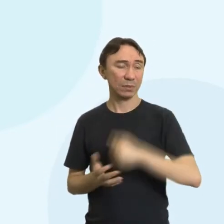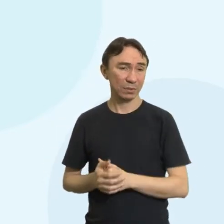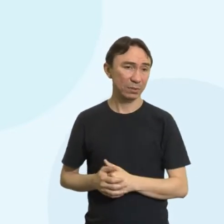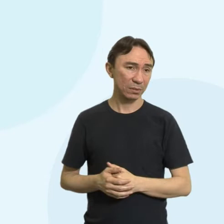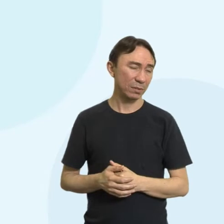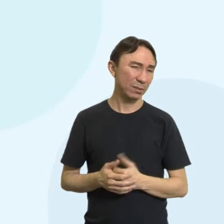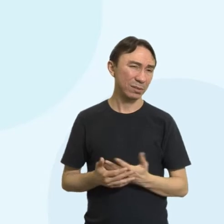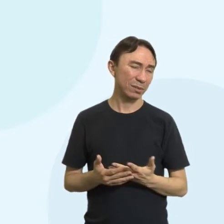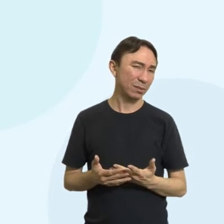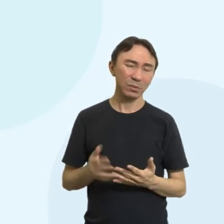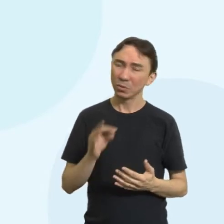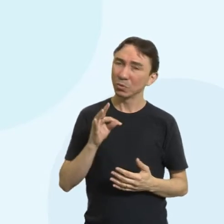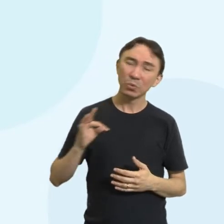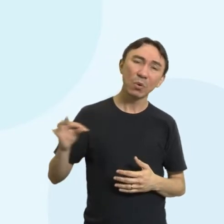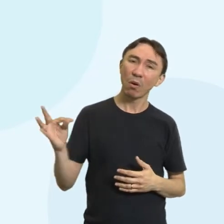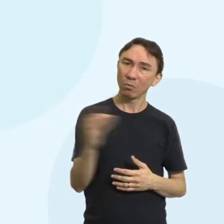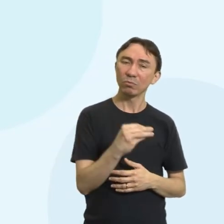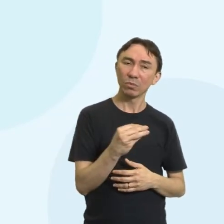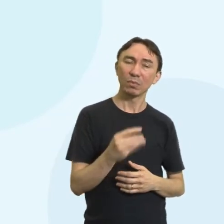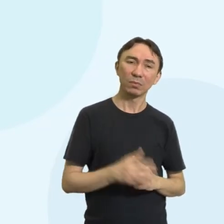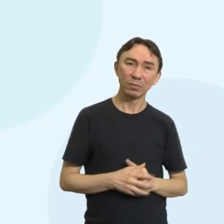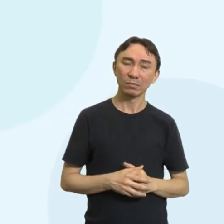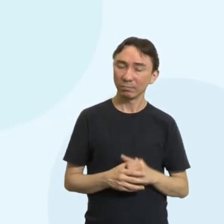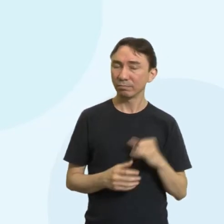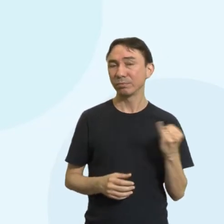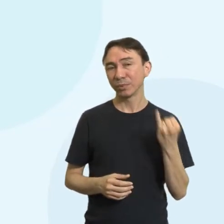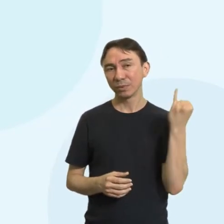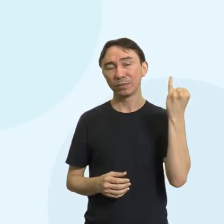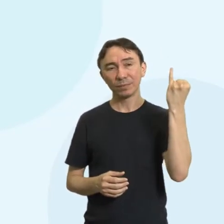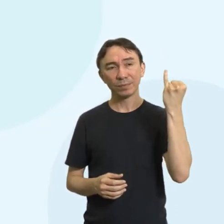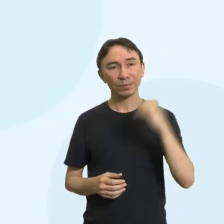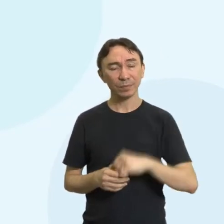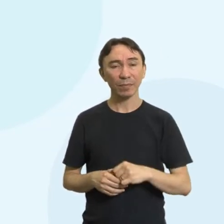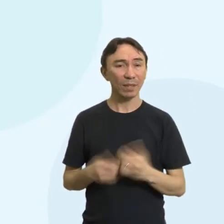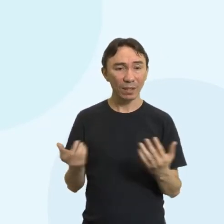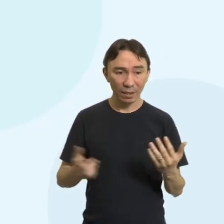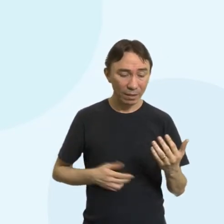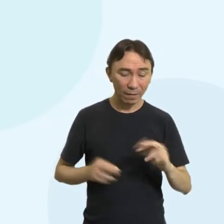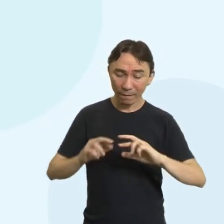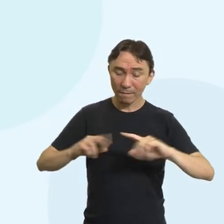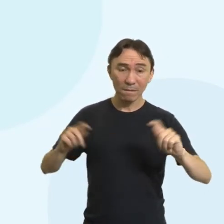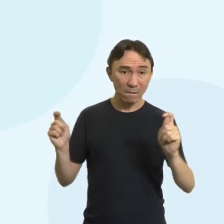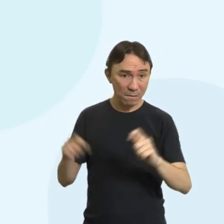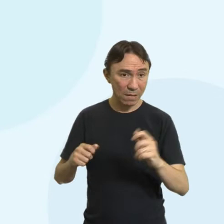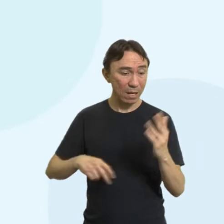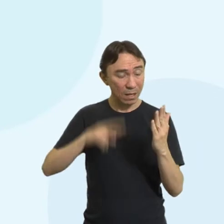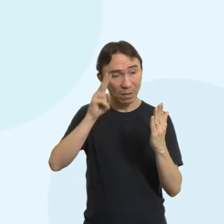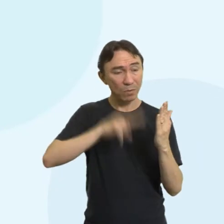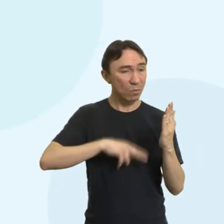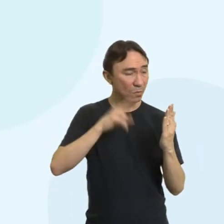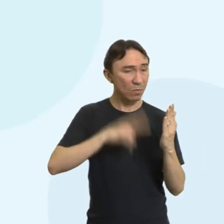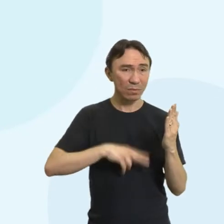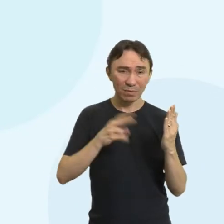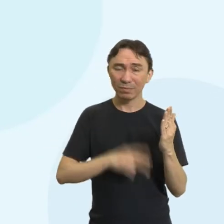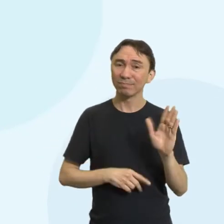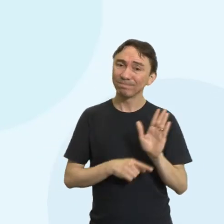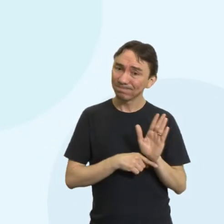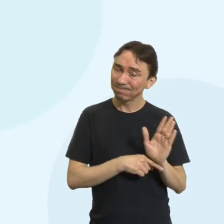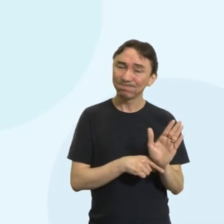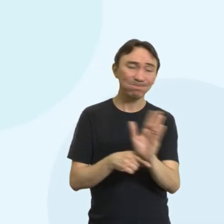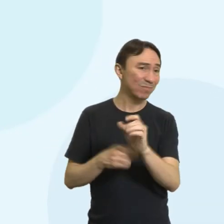componentes, disciplinas, não importa. A competência leitora, ela é estruturante, eu diria,